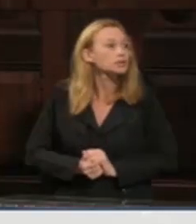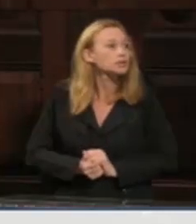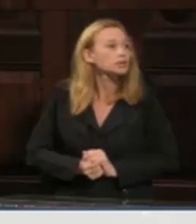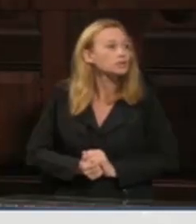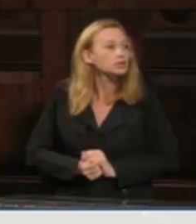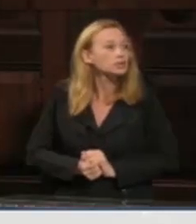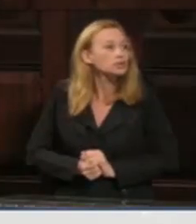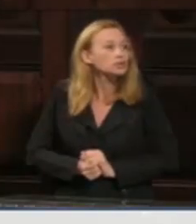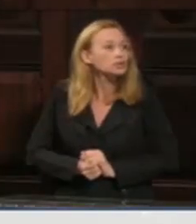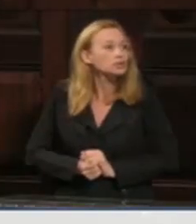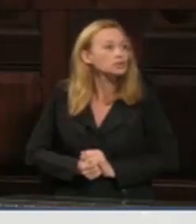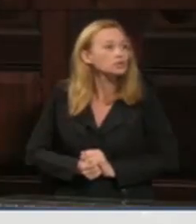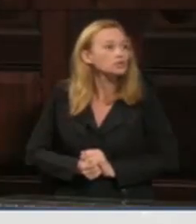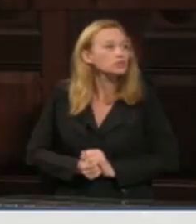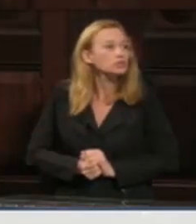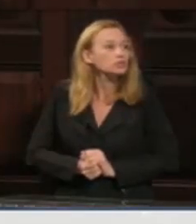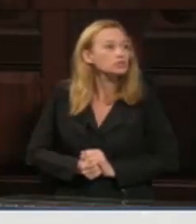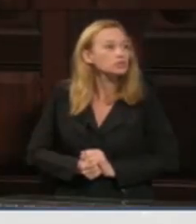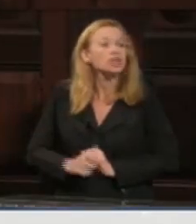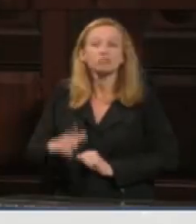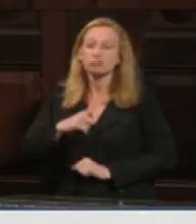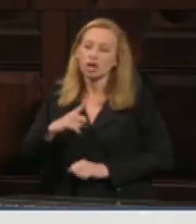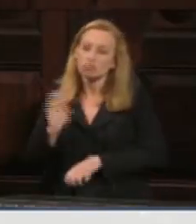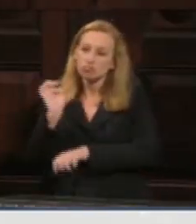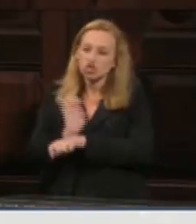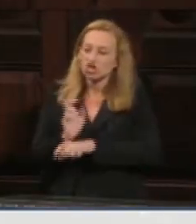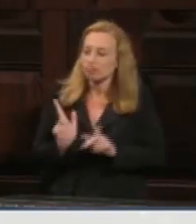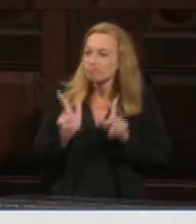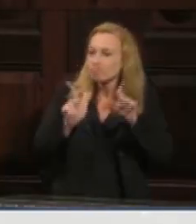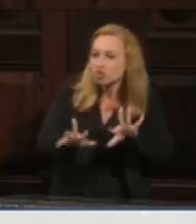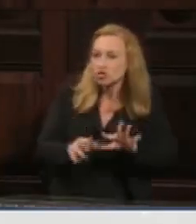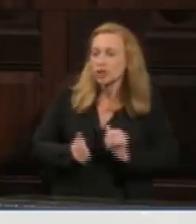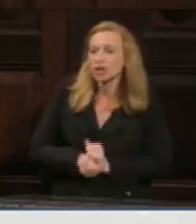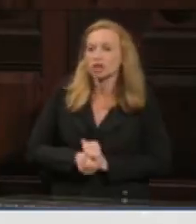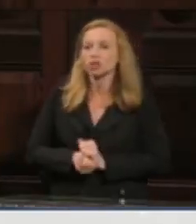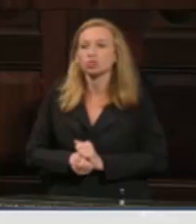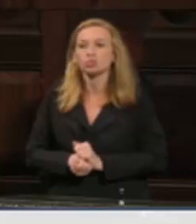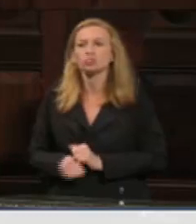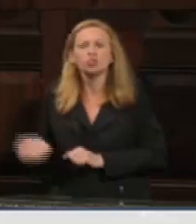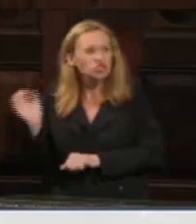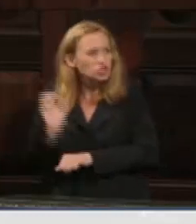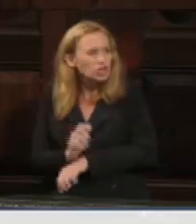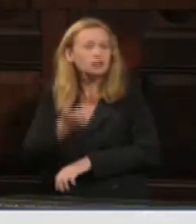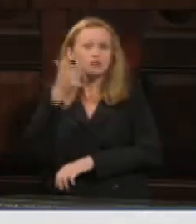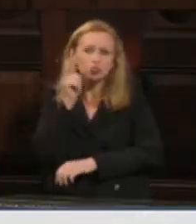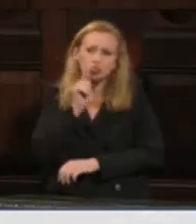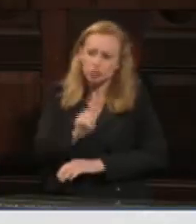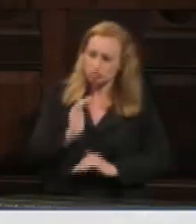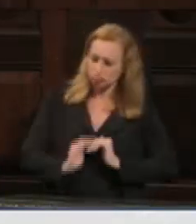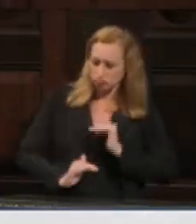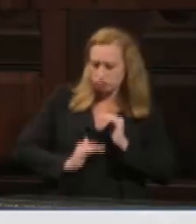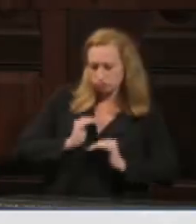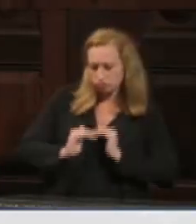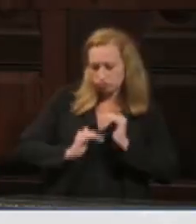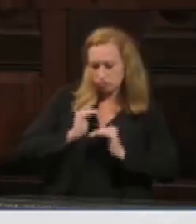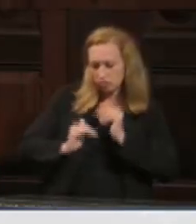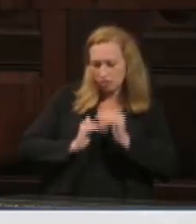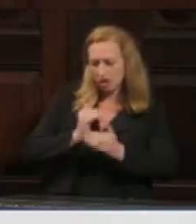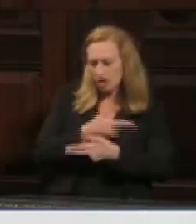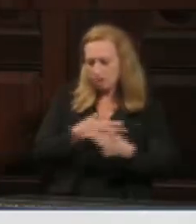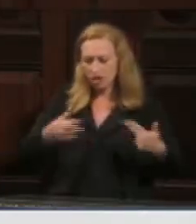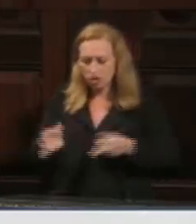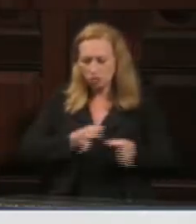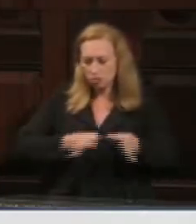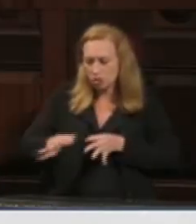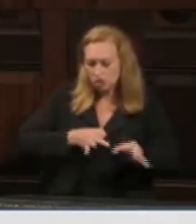ter, de fato, um Estado diferente. Um Estado que consiga desenvolver grandes projetos